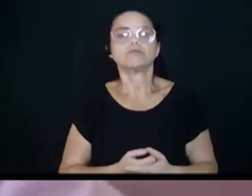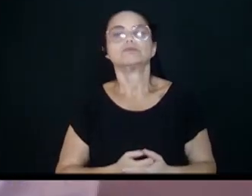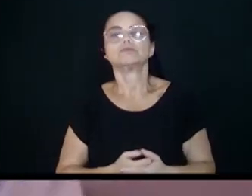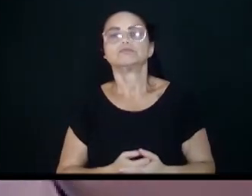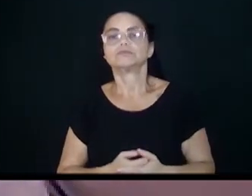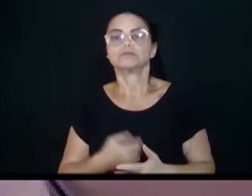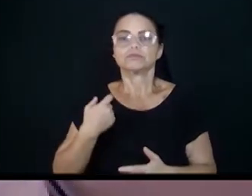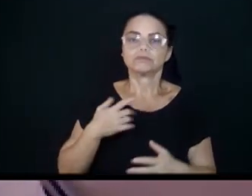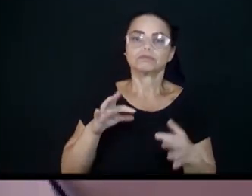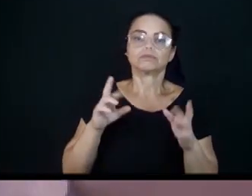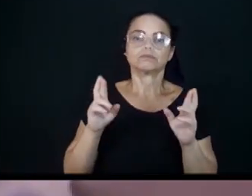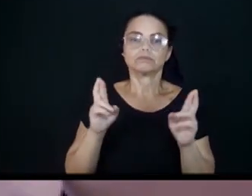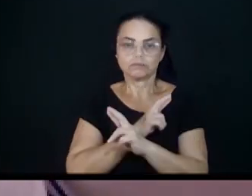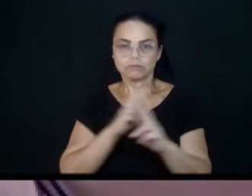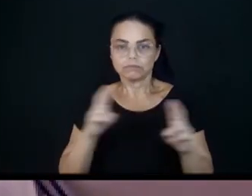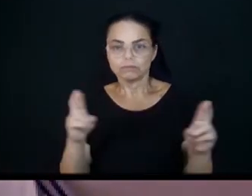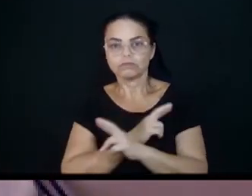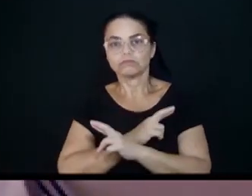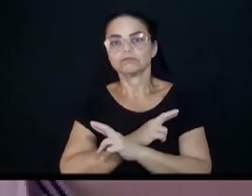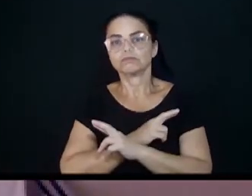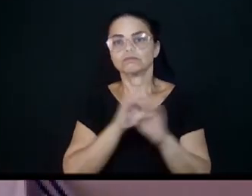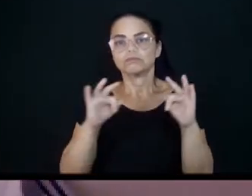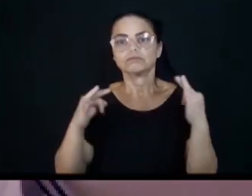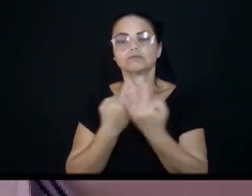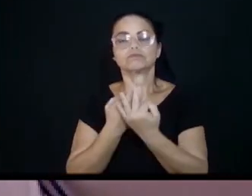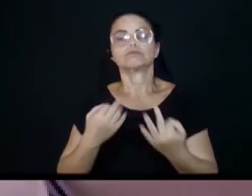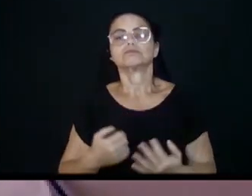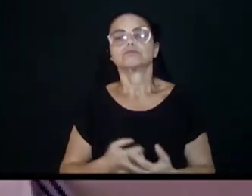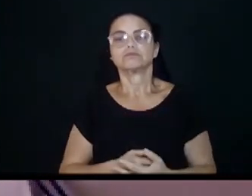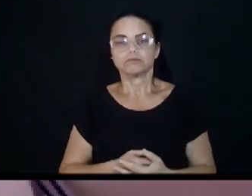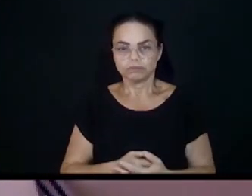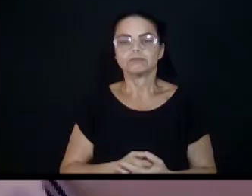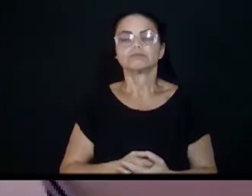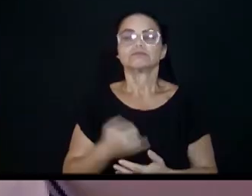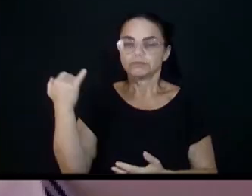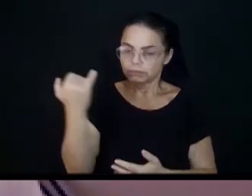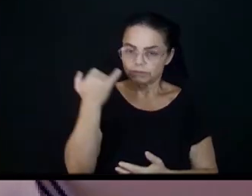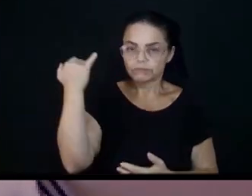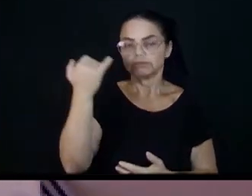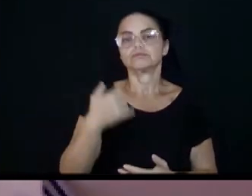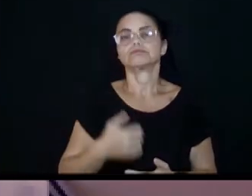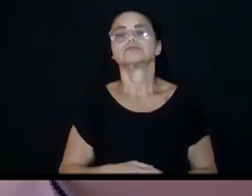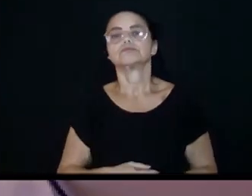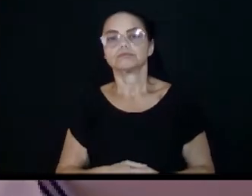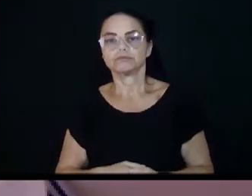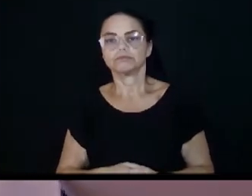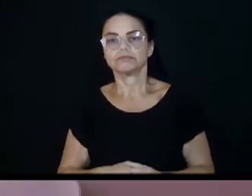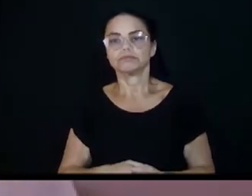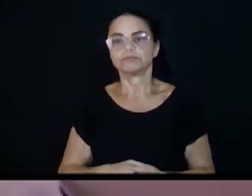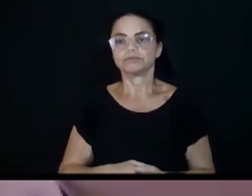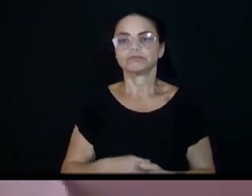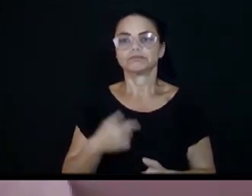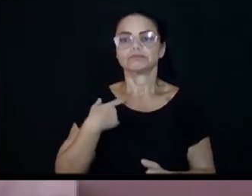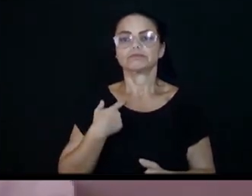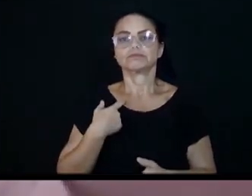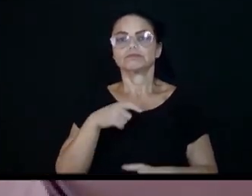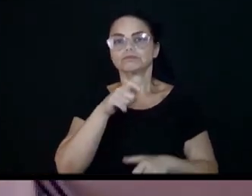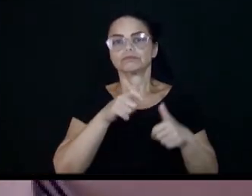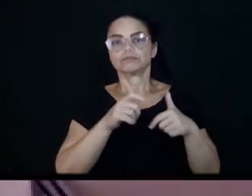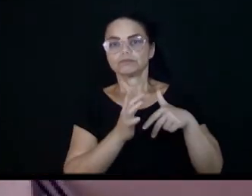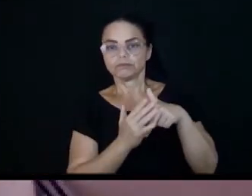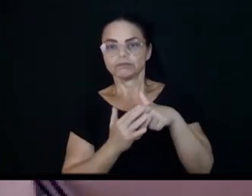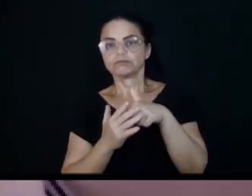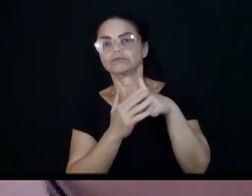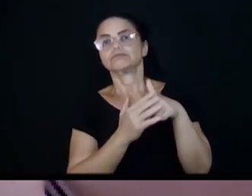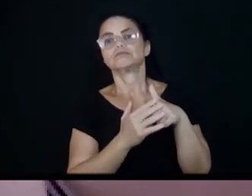dele com os seus familiares. Então, isso é muito bom, isso é um ganho para esses pacientes e a gente está